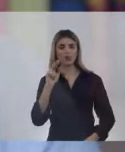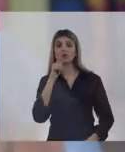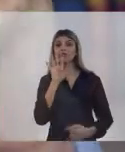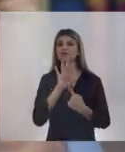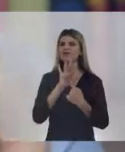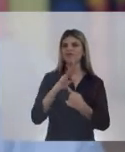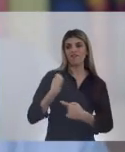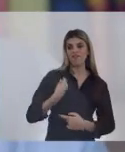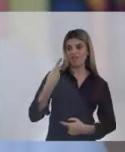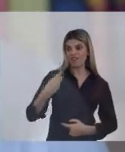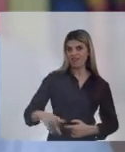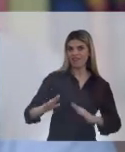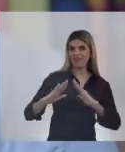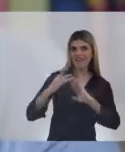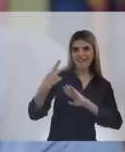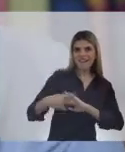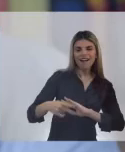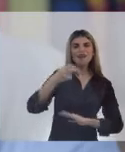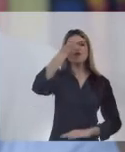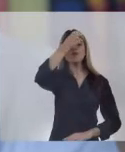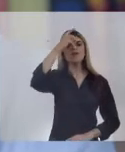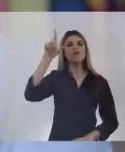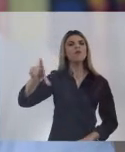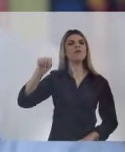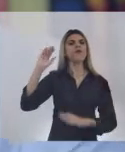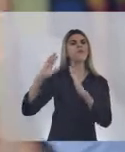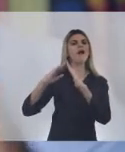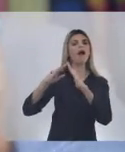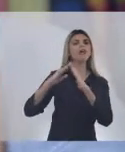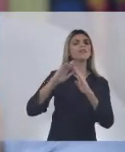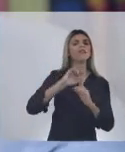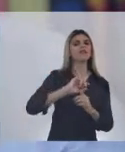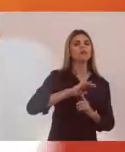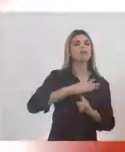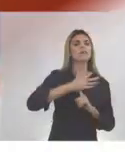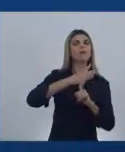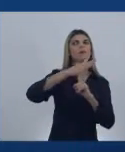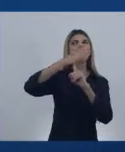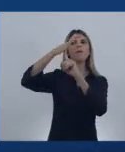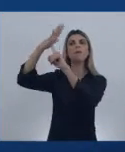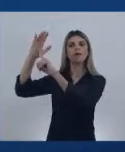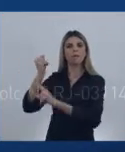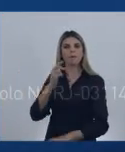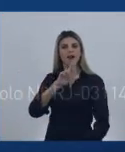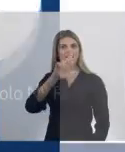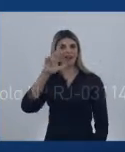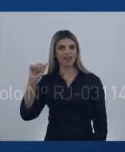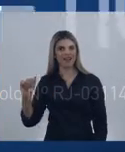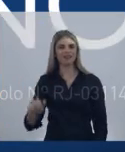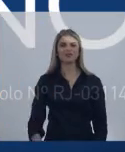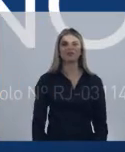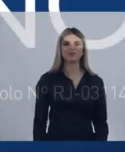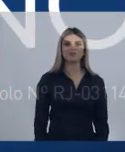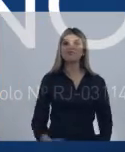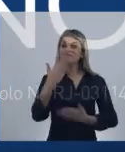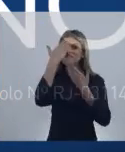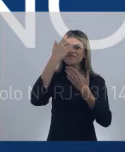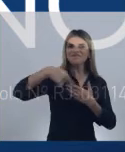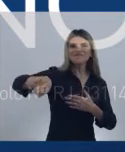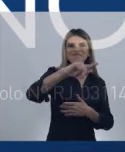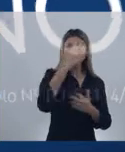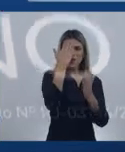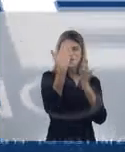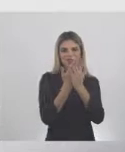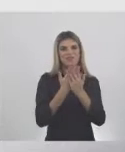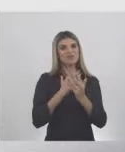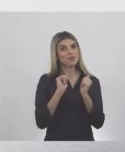certeza que com Deus e a vontade de mudar das pessoas, ninguém irá nos derrotar. E a prova está aqui. Saiu a